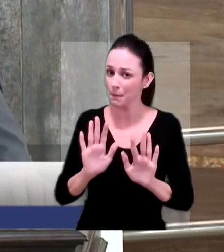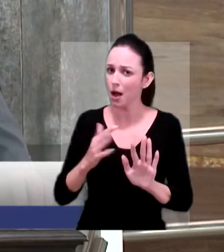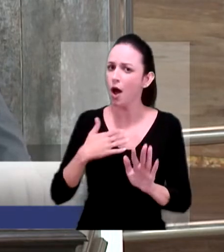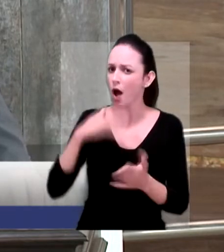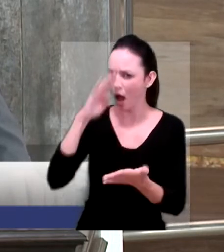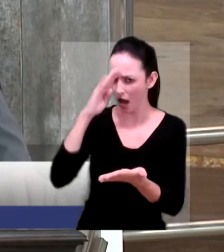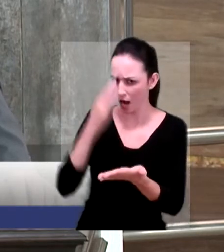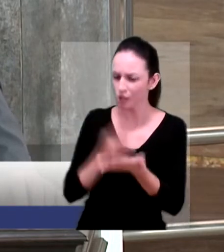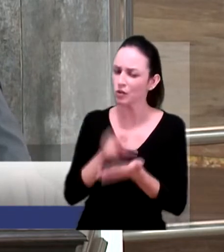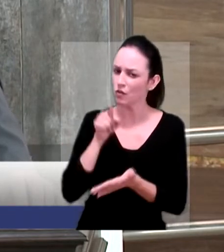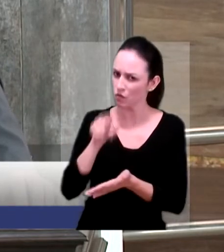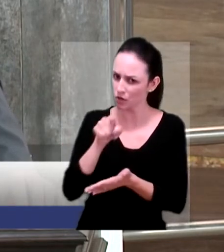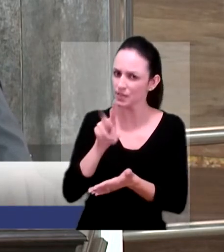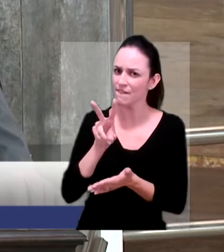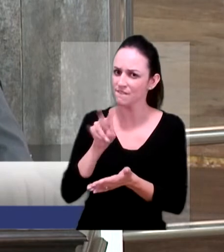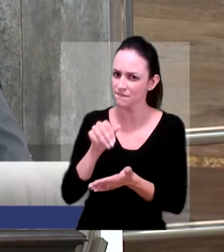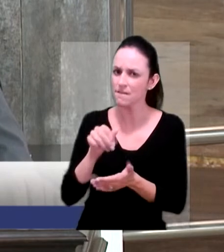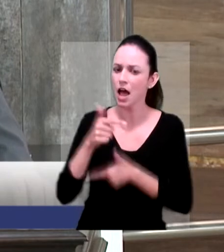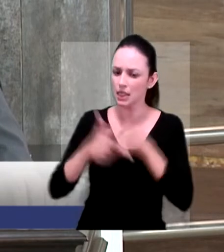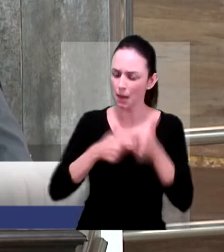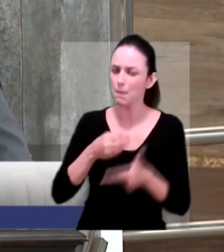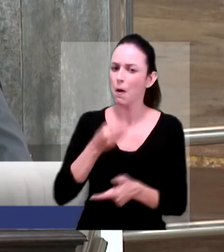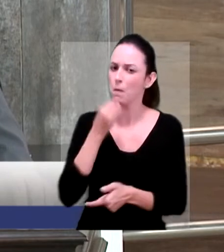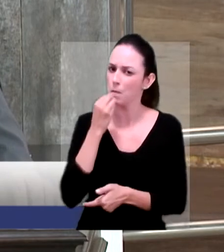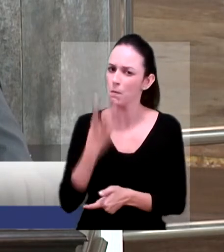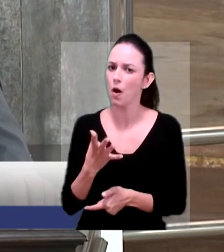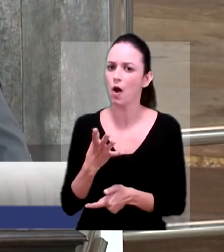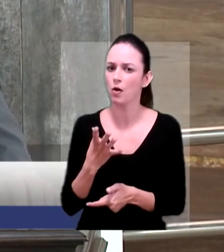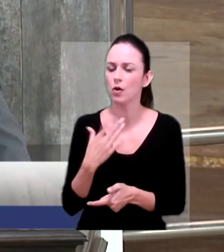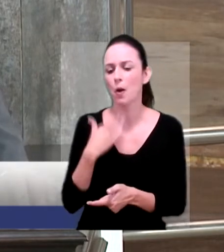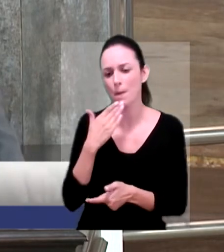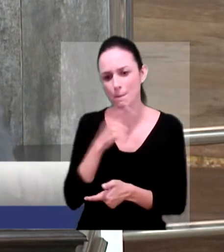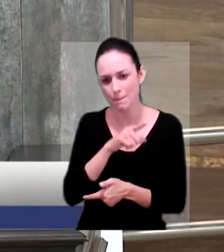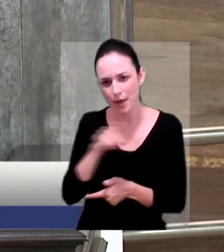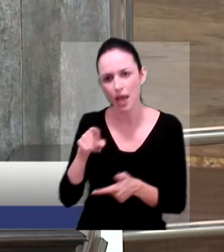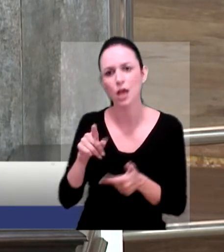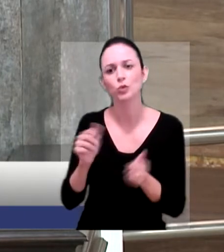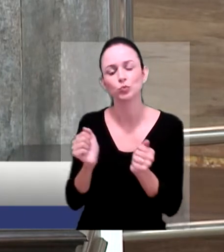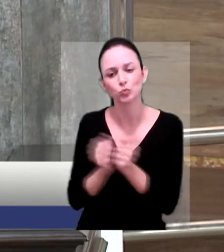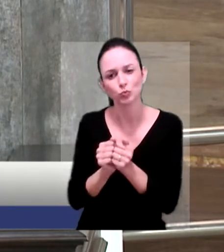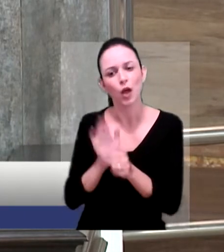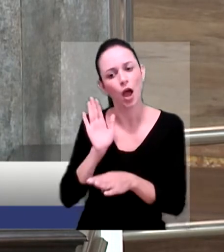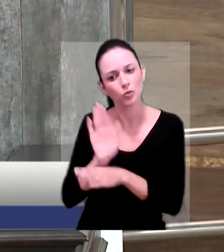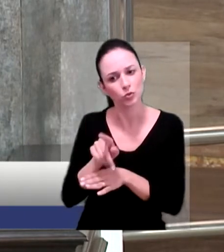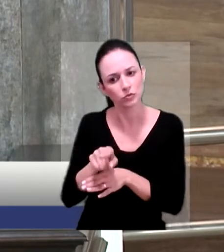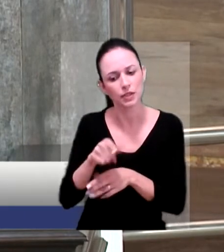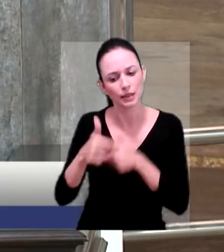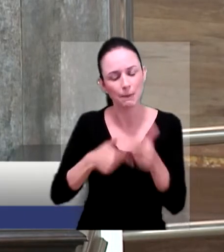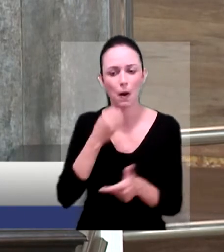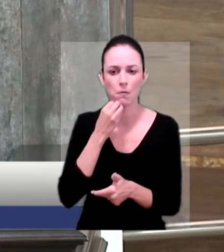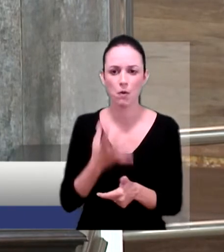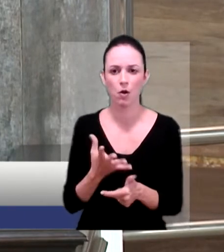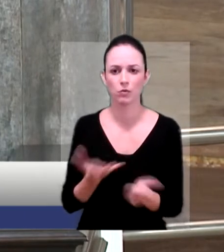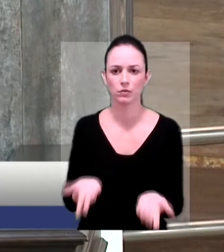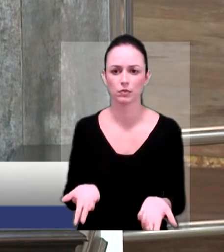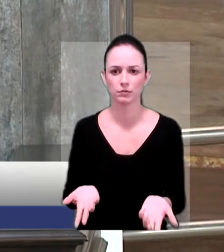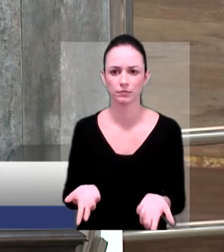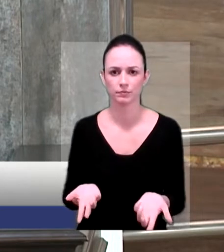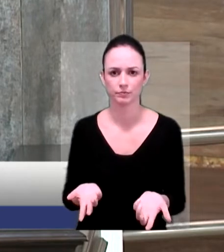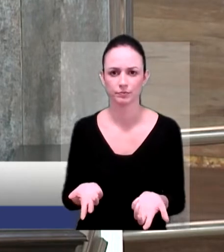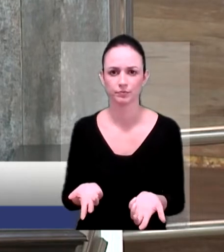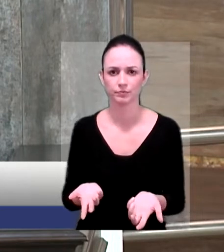para que os membros ajudem para que o senhor desenvolva um bom trabalho. Muitas das vezes a gente vai até as